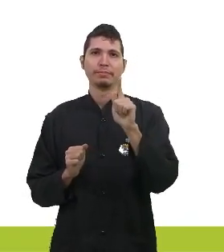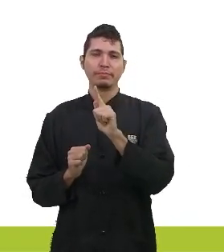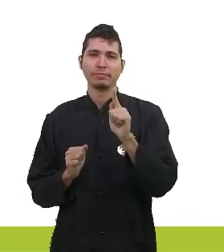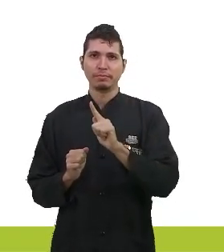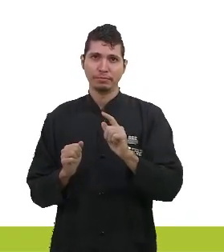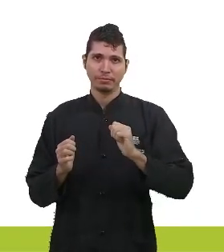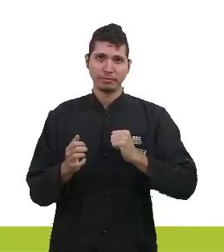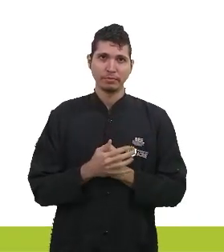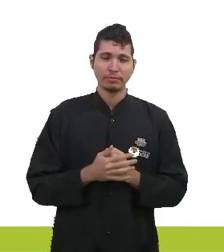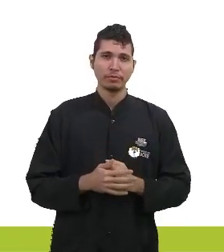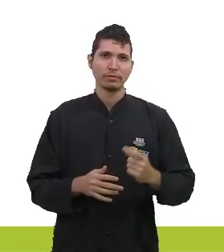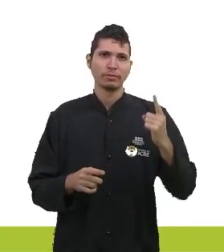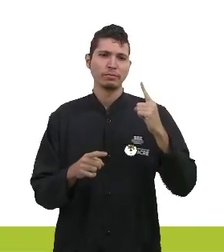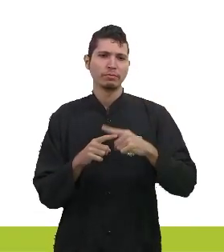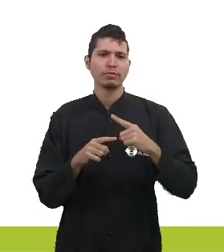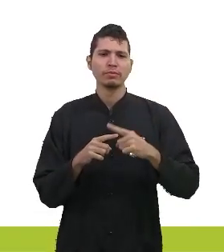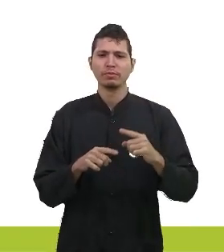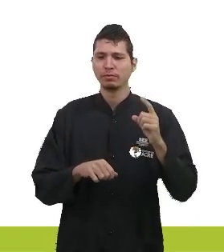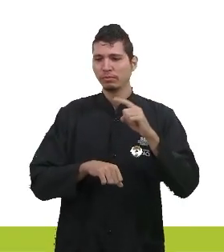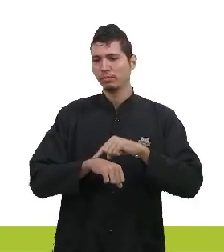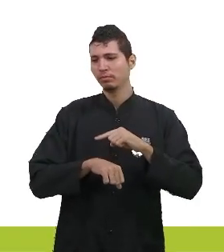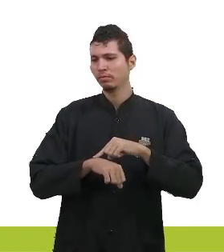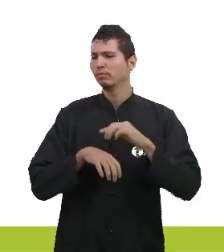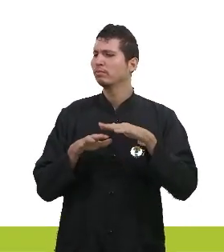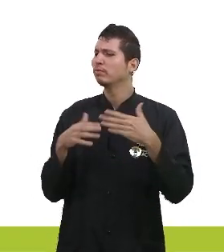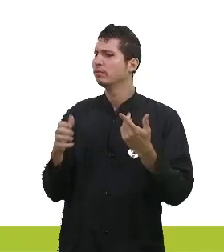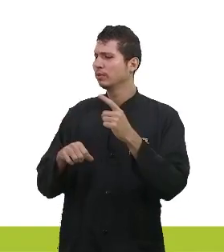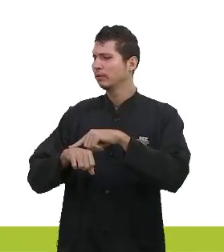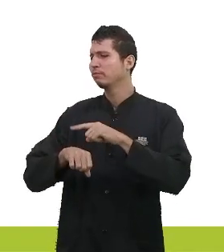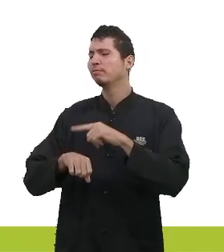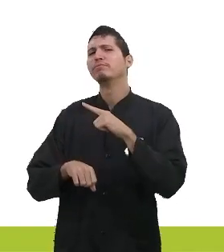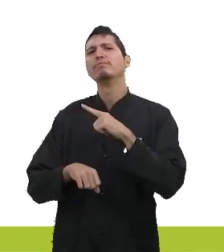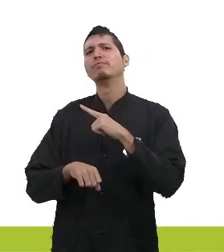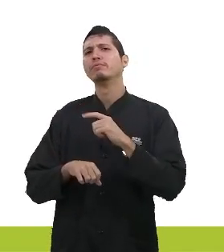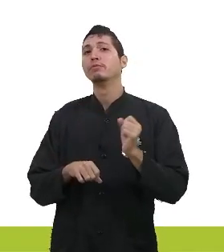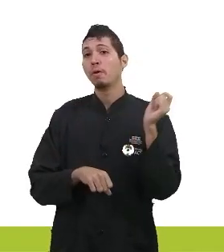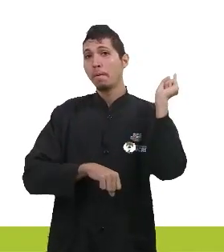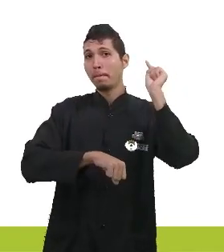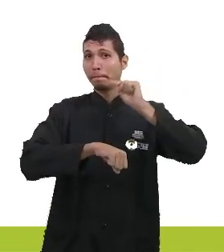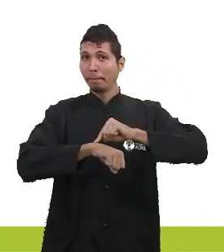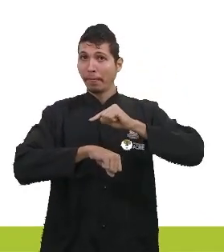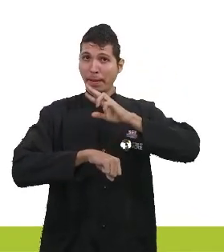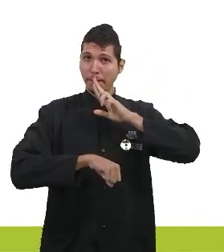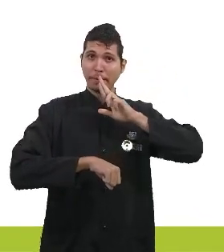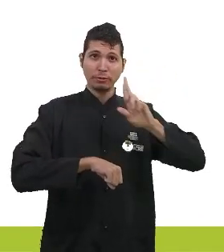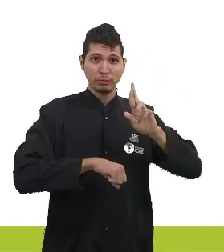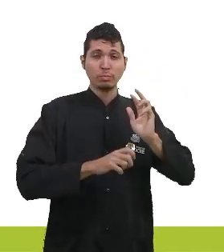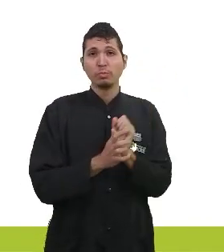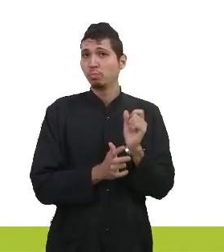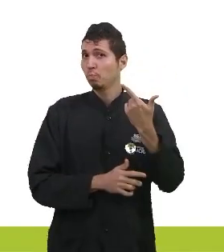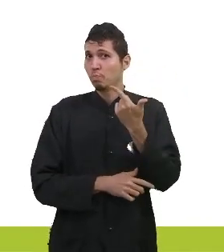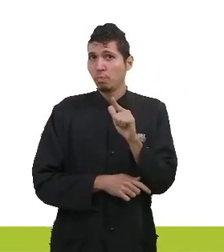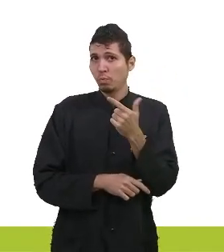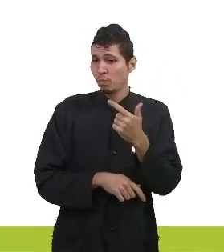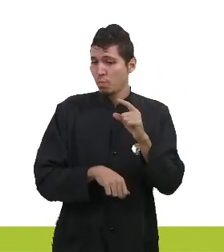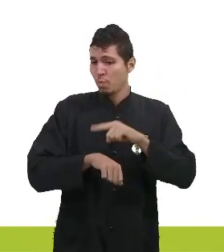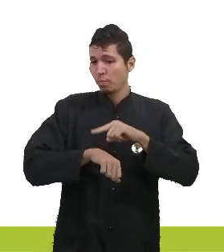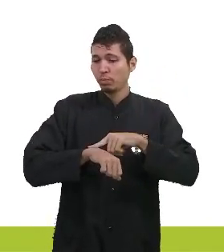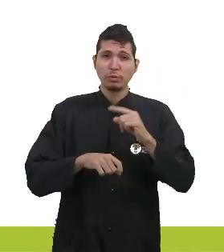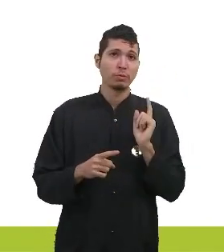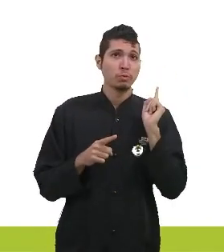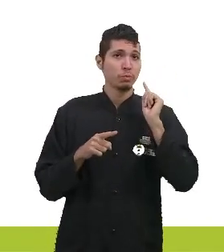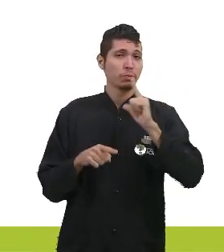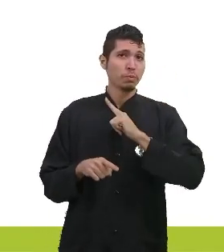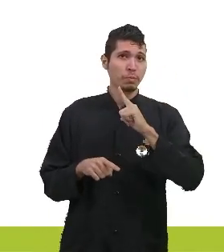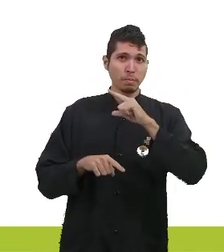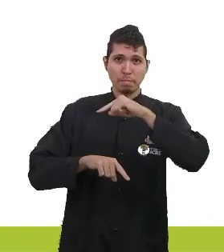tempo. Porque o tempo perguntou para o tempo qual é o tempo que o tempo tem. O tempo respondeu para o tempo que não tem tempo para dizer para o tempo que o